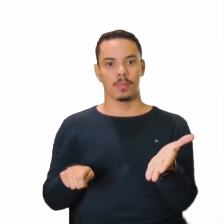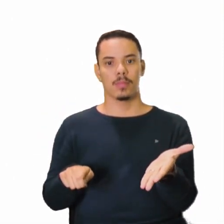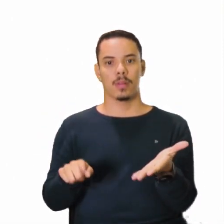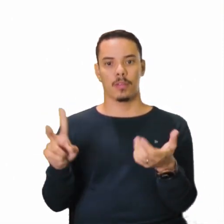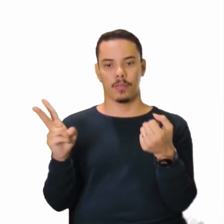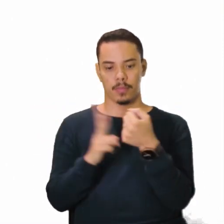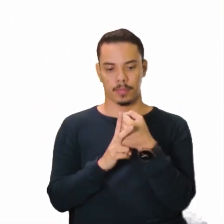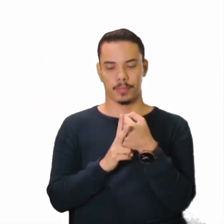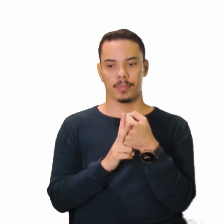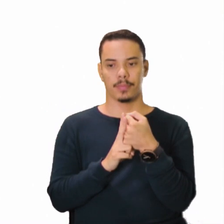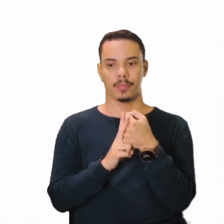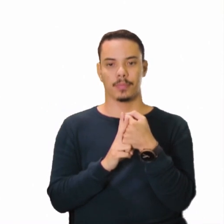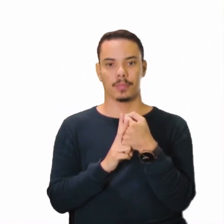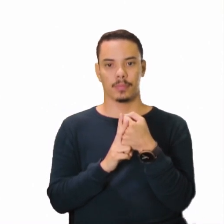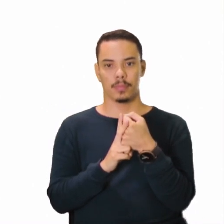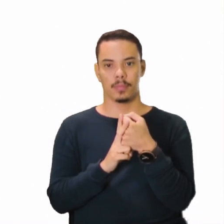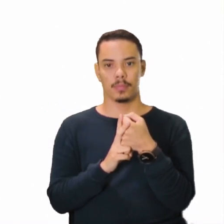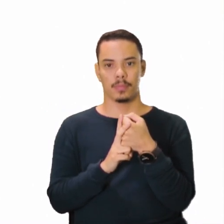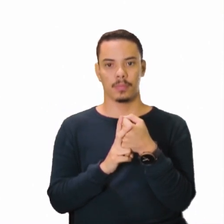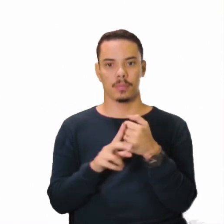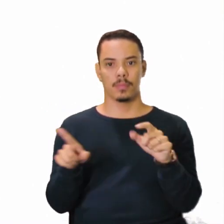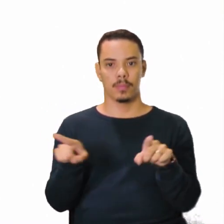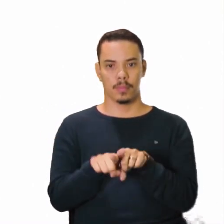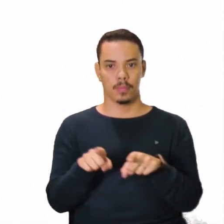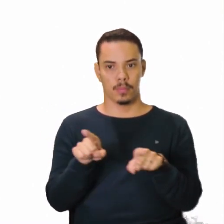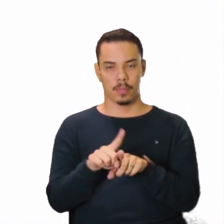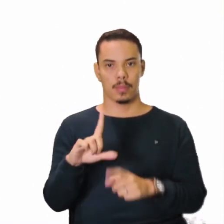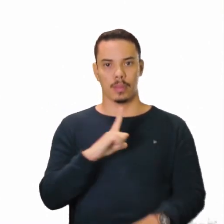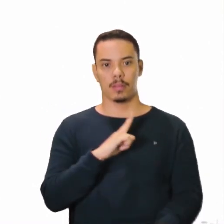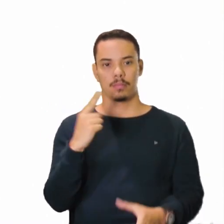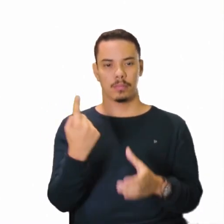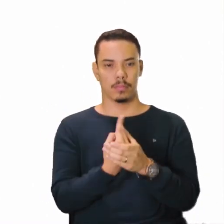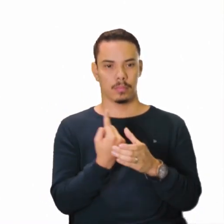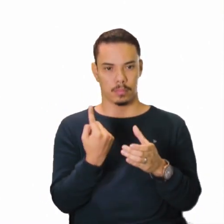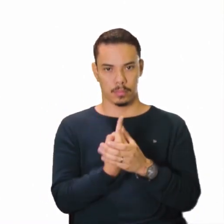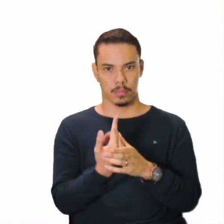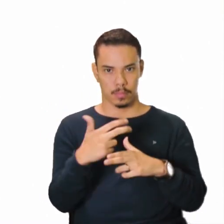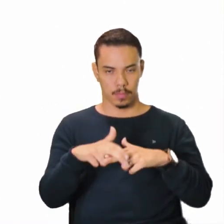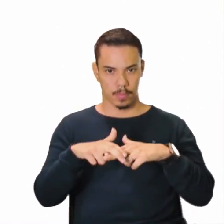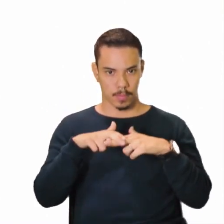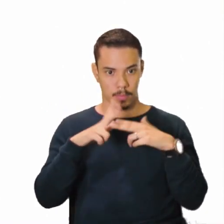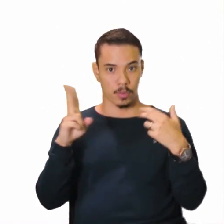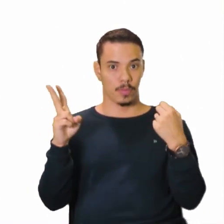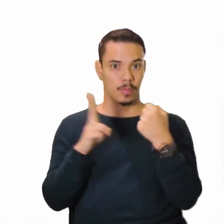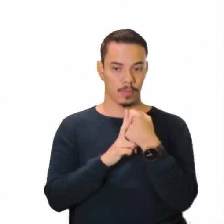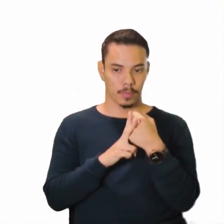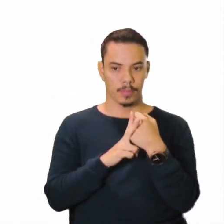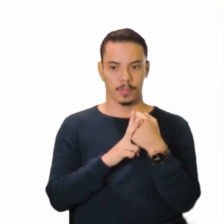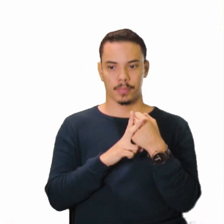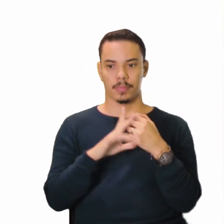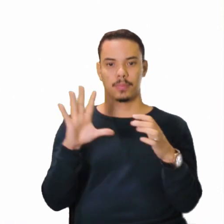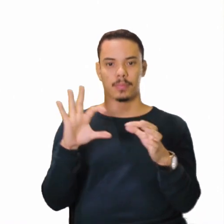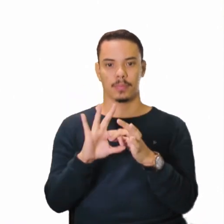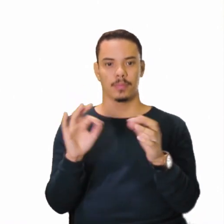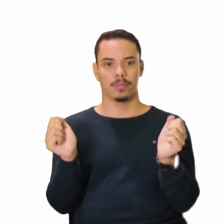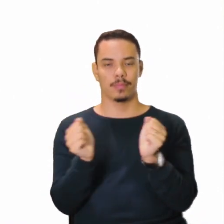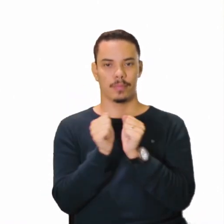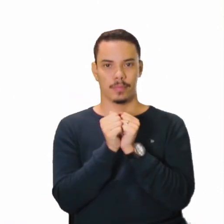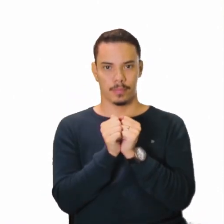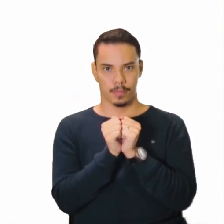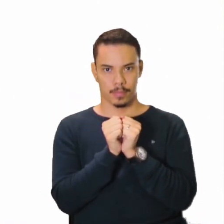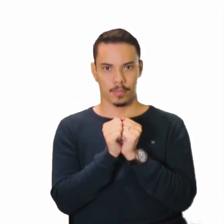nosso verbo, certo? E ele está no singular. Então, veja que o verbo, ele está